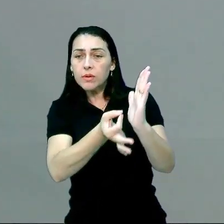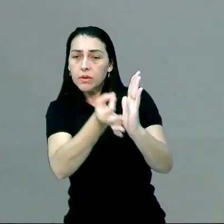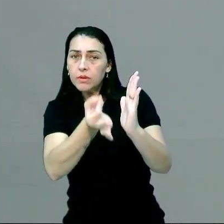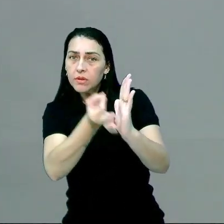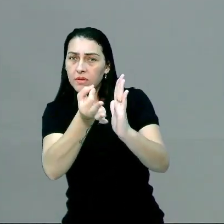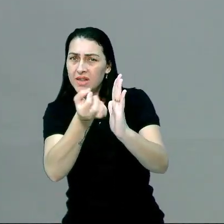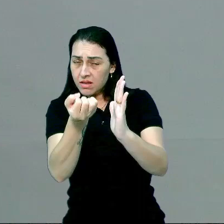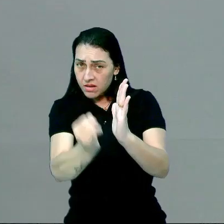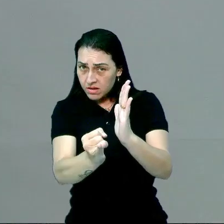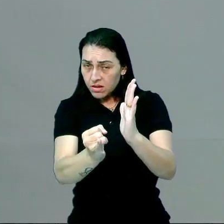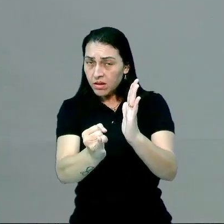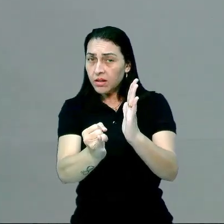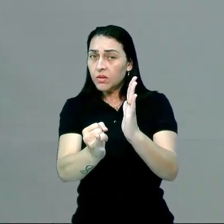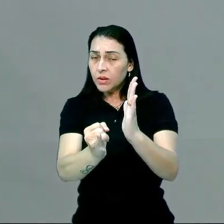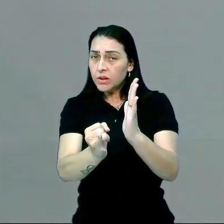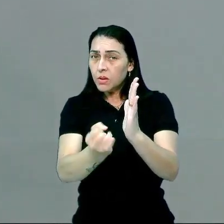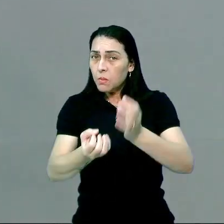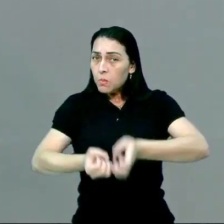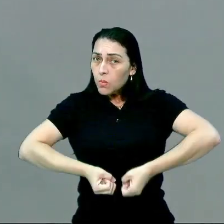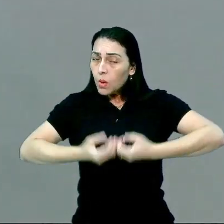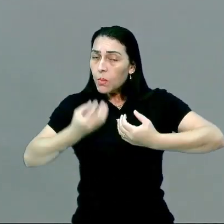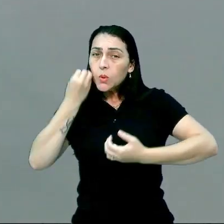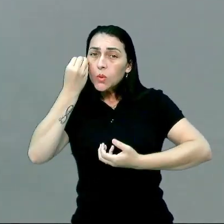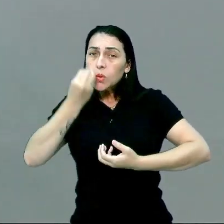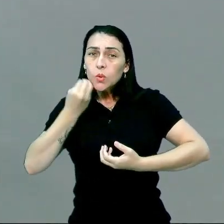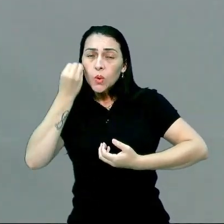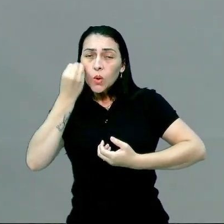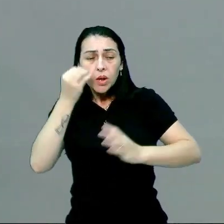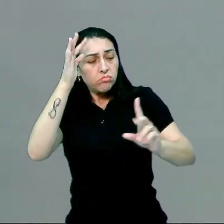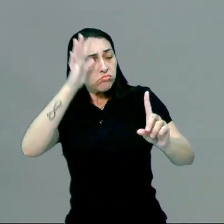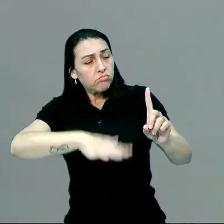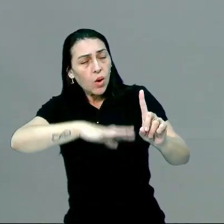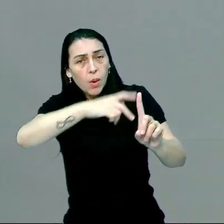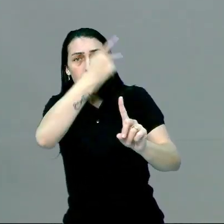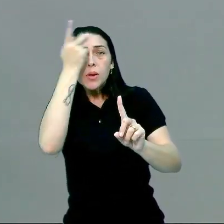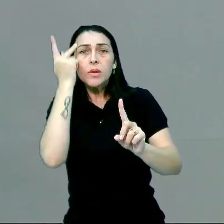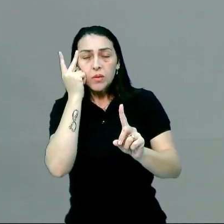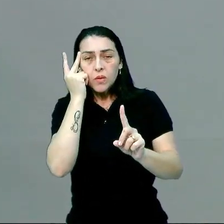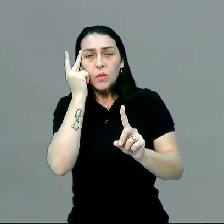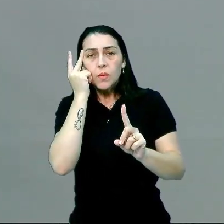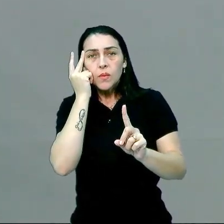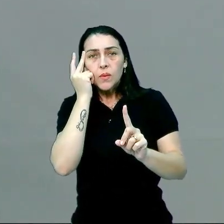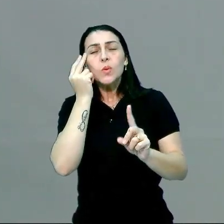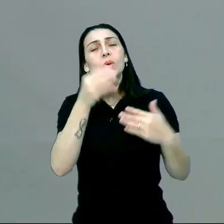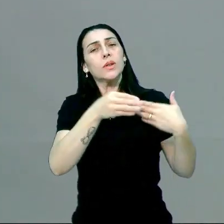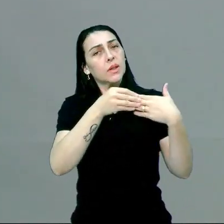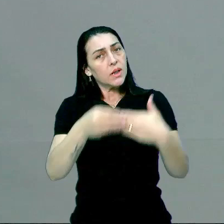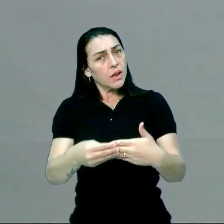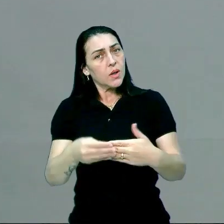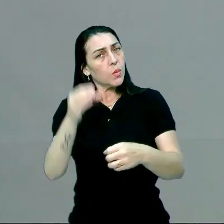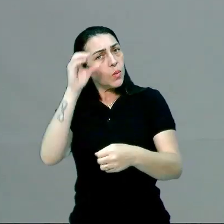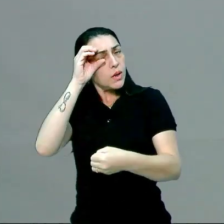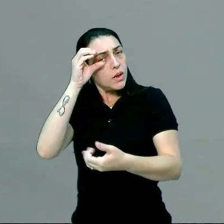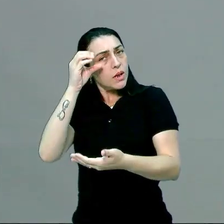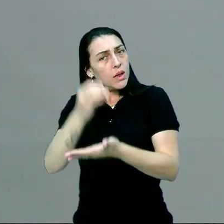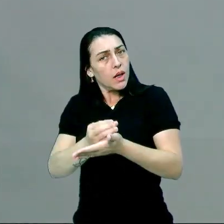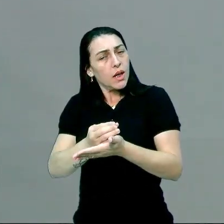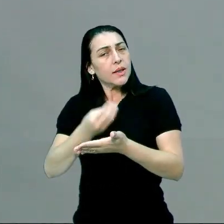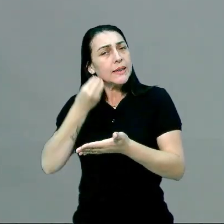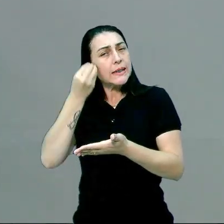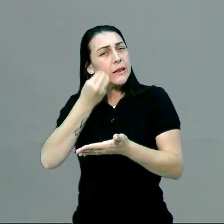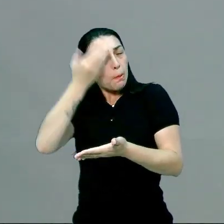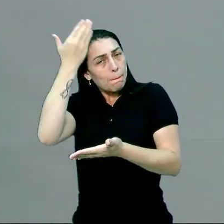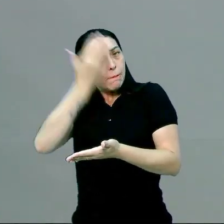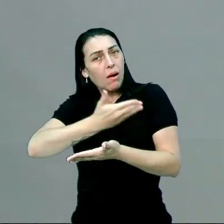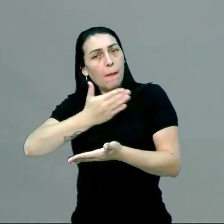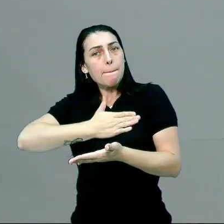argumentativo. Será que através desse poema eu estou tentando convencer alguém de alguma coisa? Eu estou trazendo uma tese, eu estou tentando